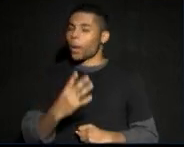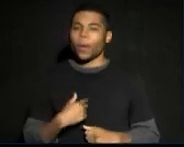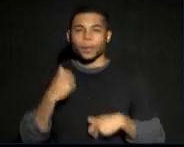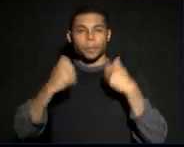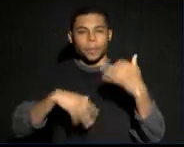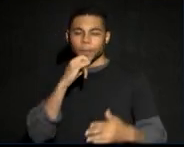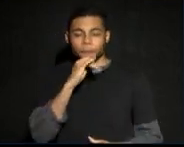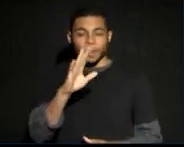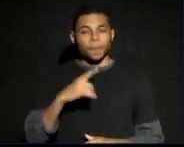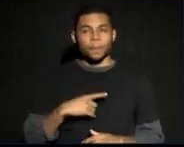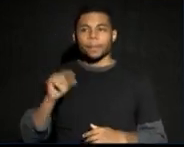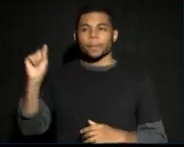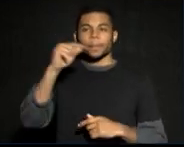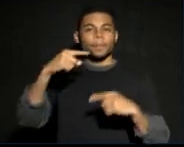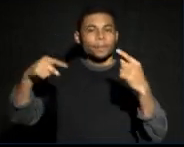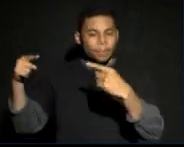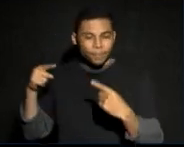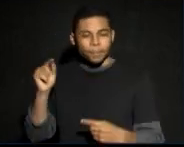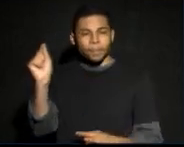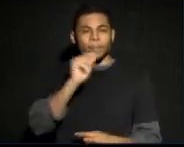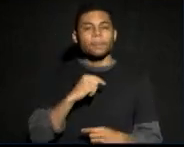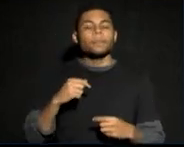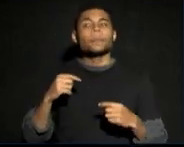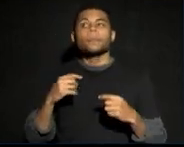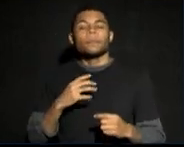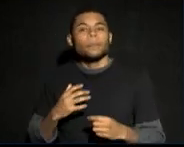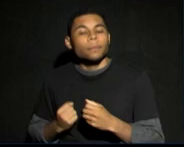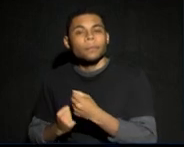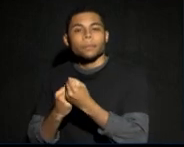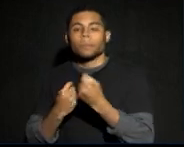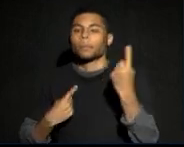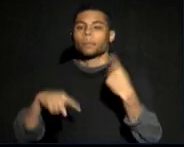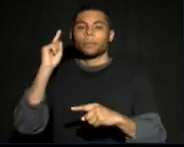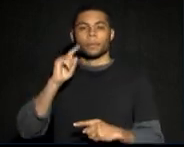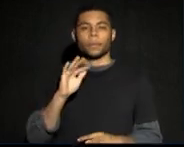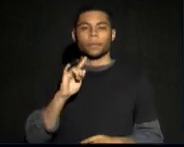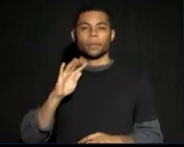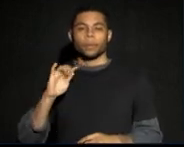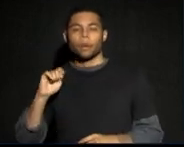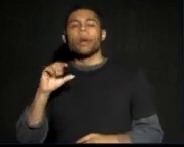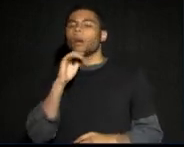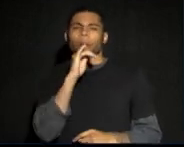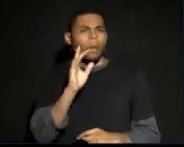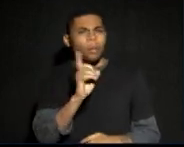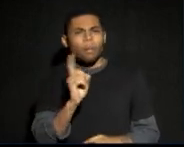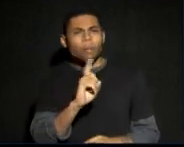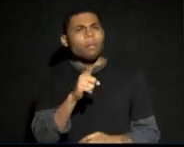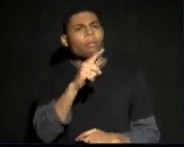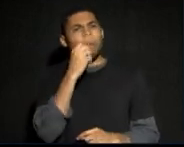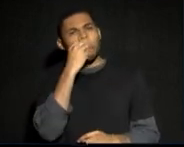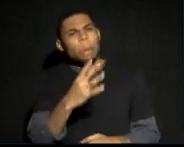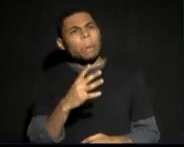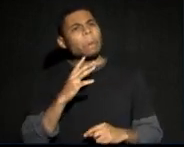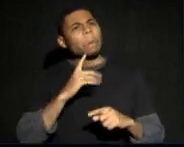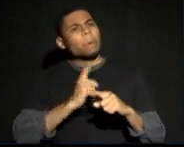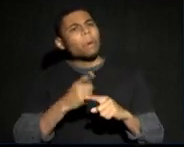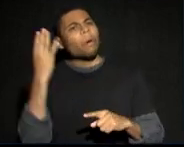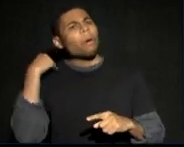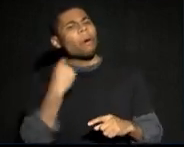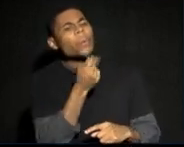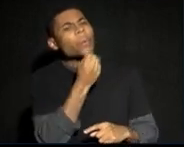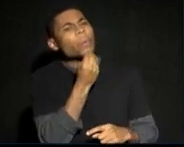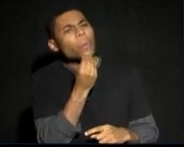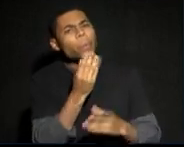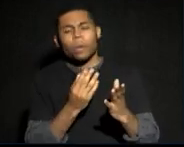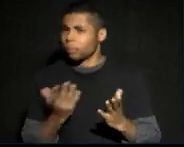gosto de contar que um dos políticos após ver a o sucesso da fgp a que duro para mim perguntou Montesano mas isso é muito bom porque que a gente